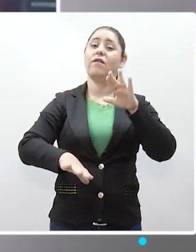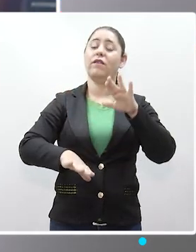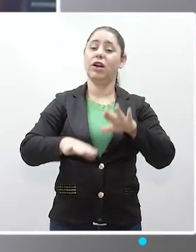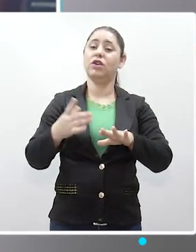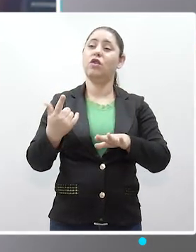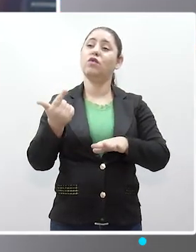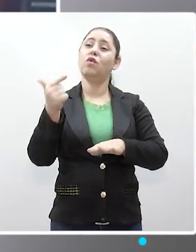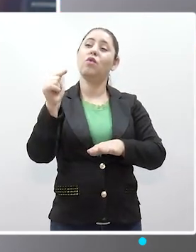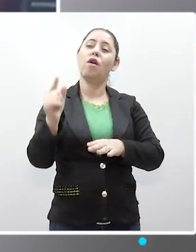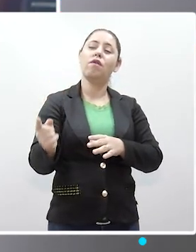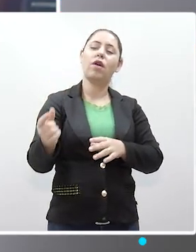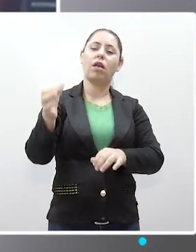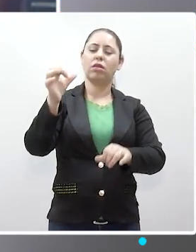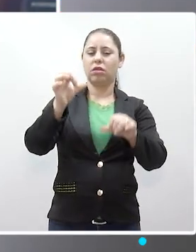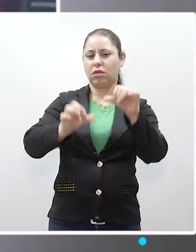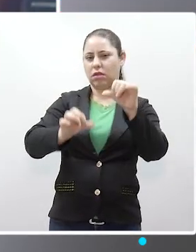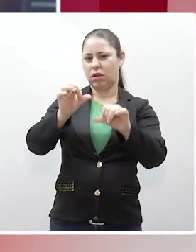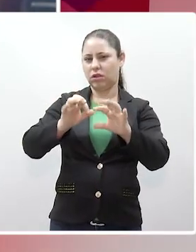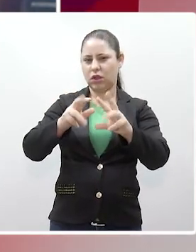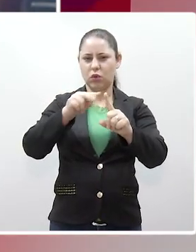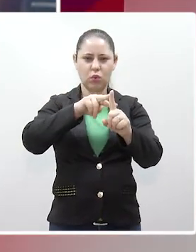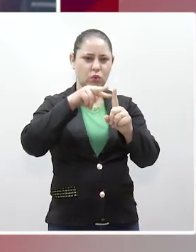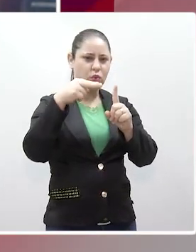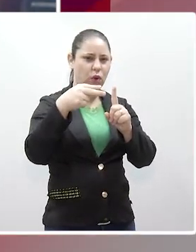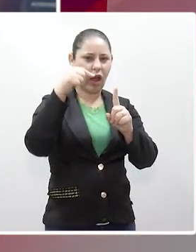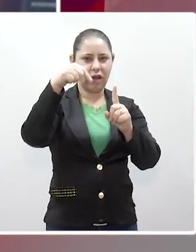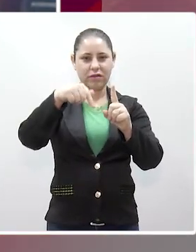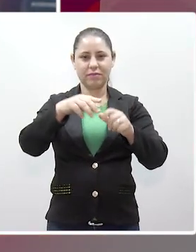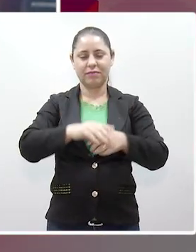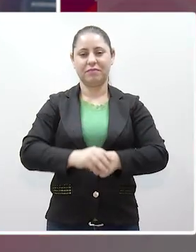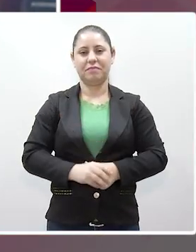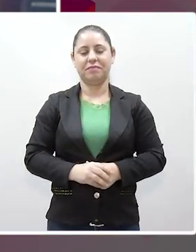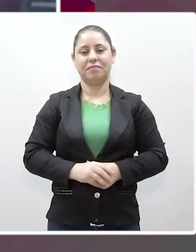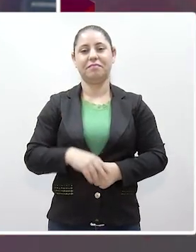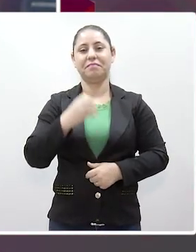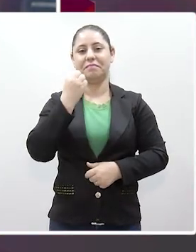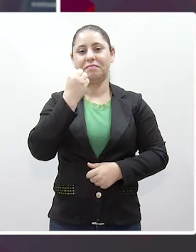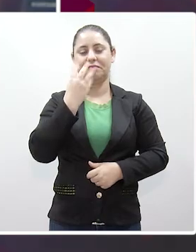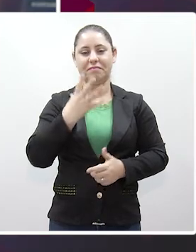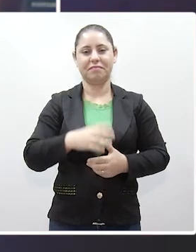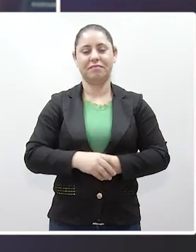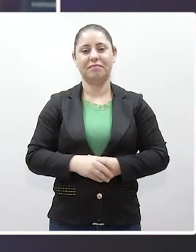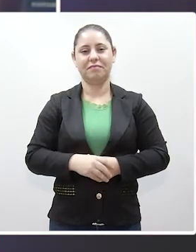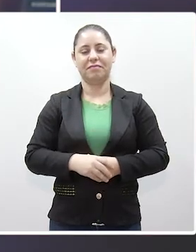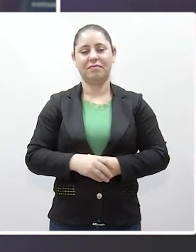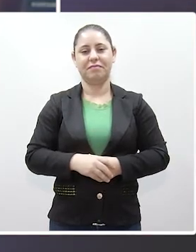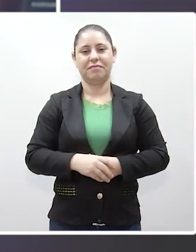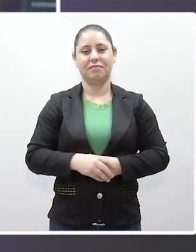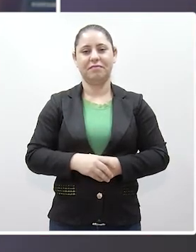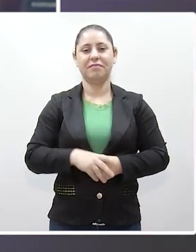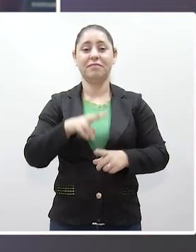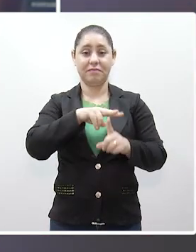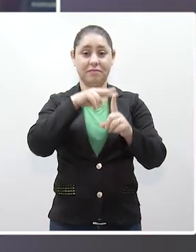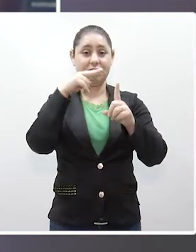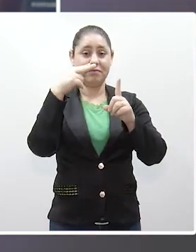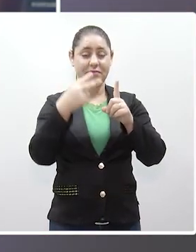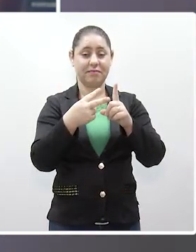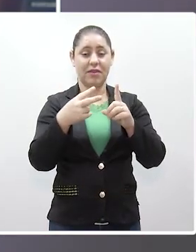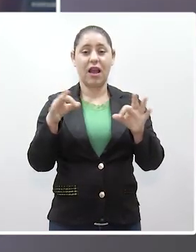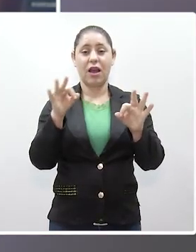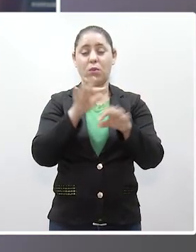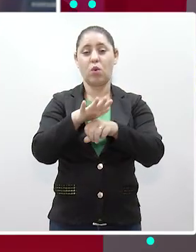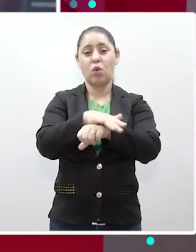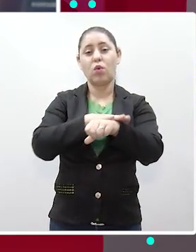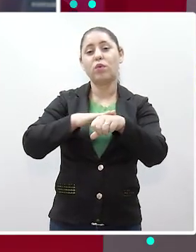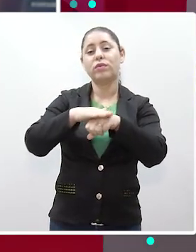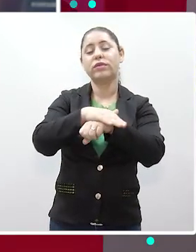próximo debate a gente volte a analisar isso aqui no Perspectiva. Bom, então para quem acompanhou a gente aqui no Perspectiva,